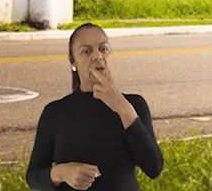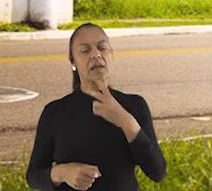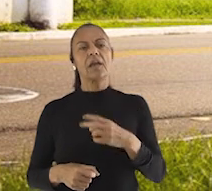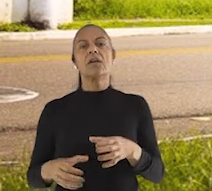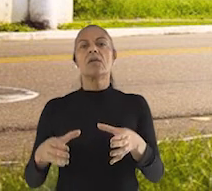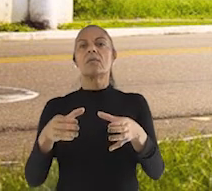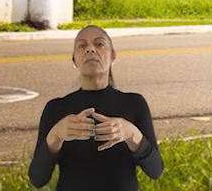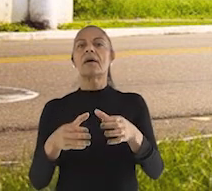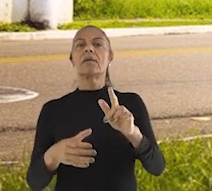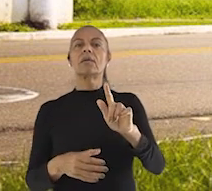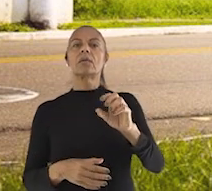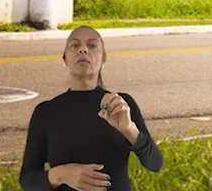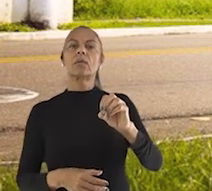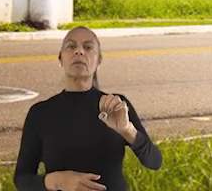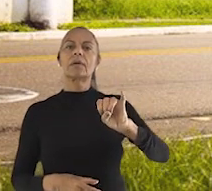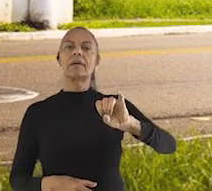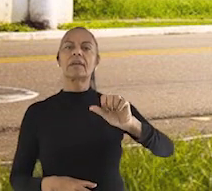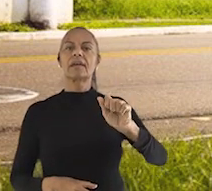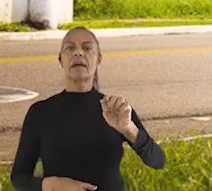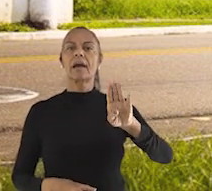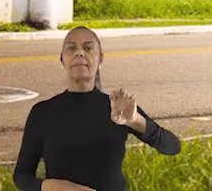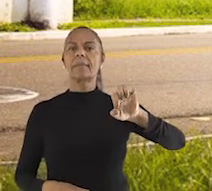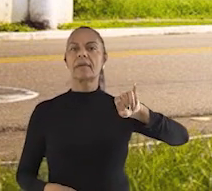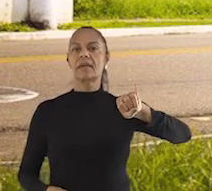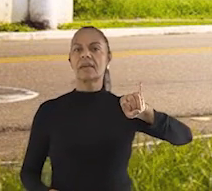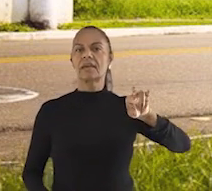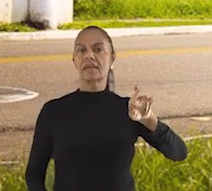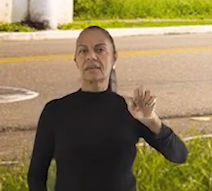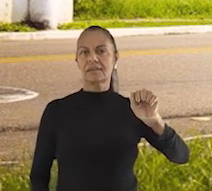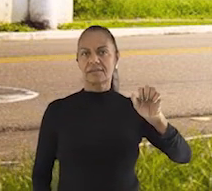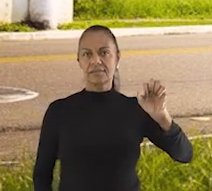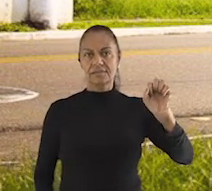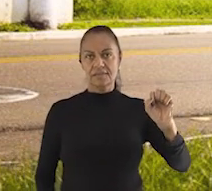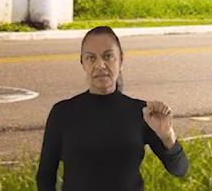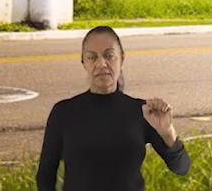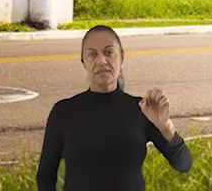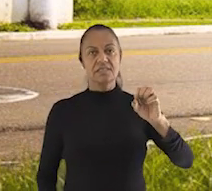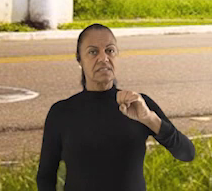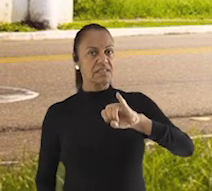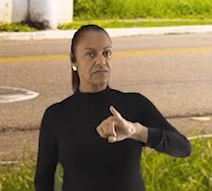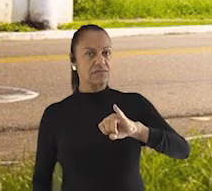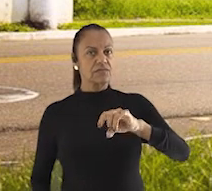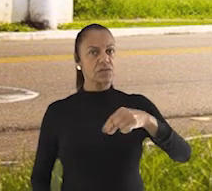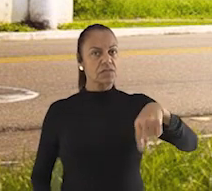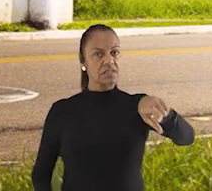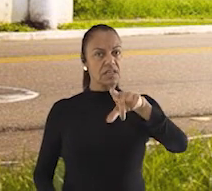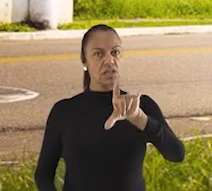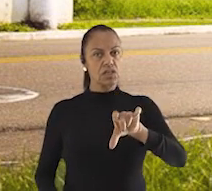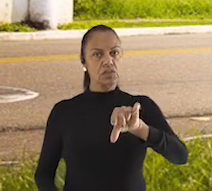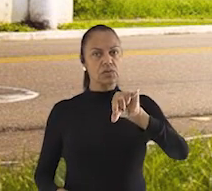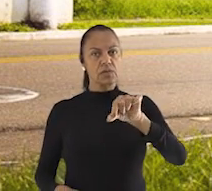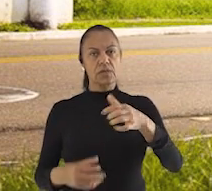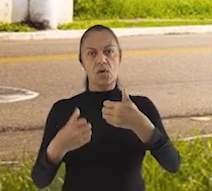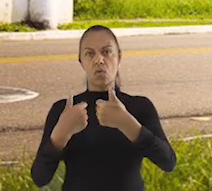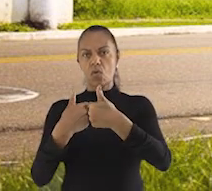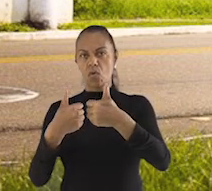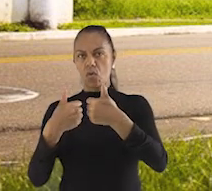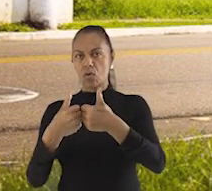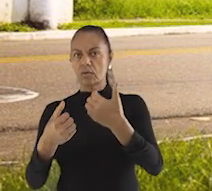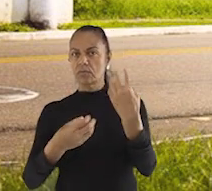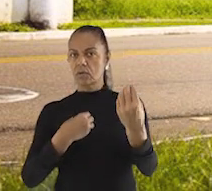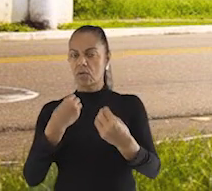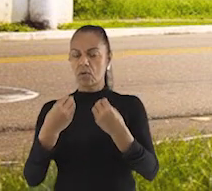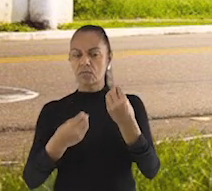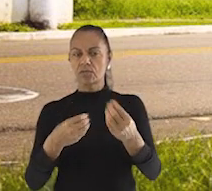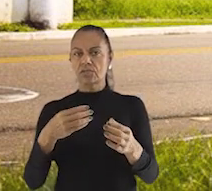Bom, saindo de Cariacica, existem algumas formas se você optar por ir de ônibus. Vou dar as